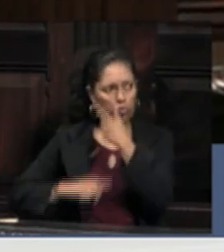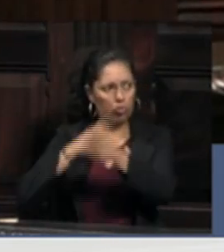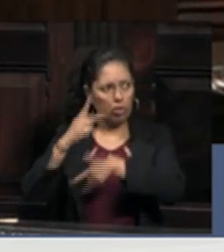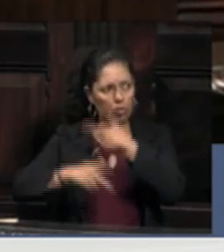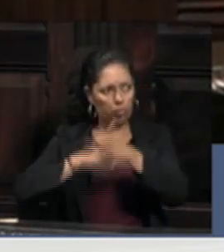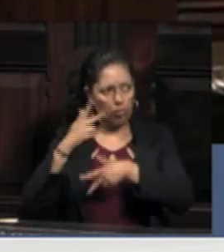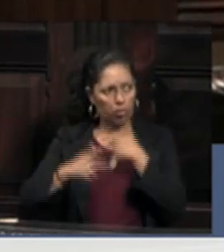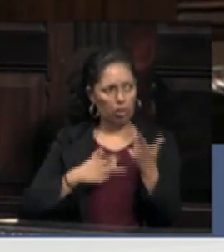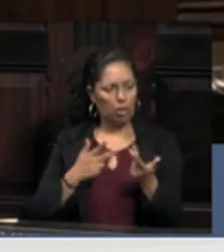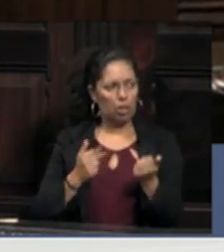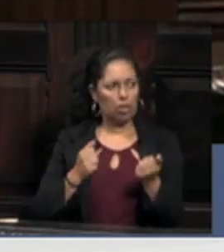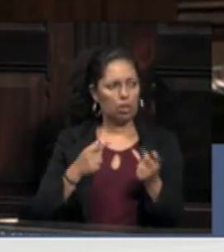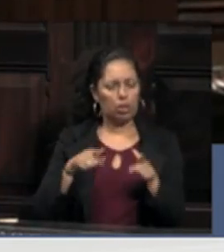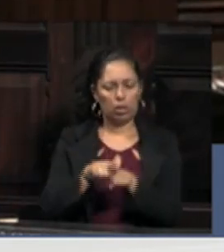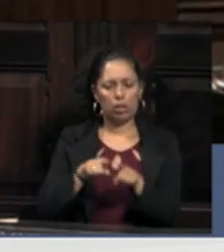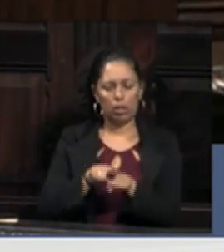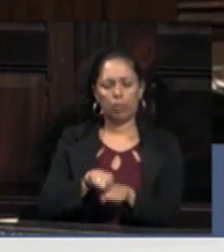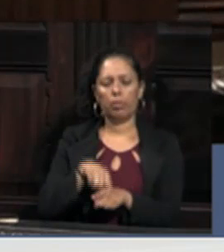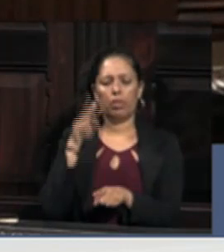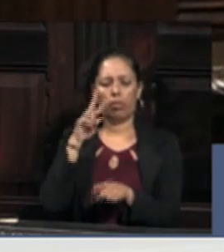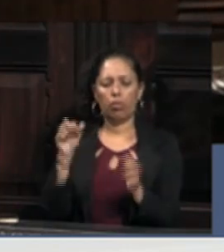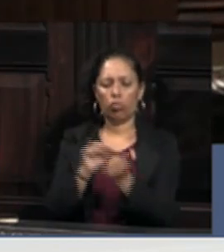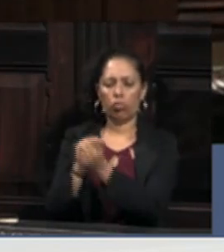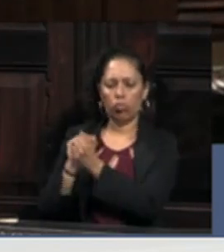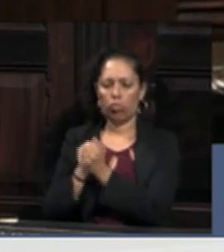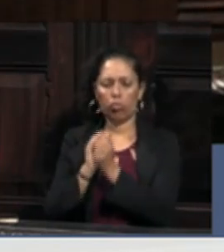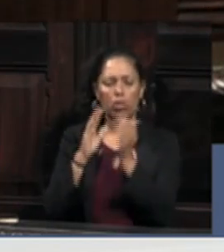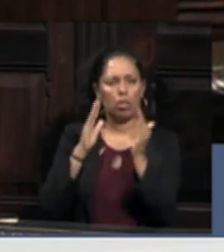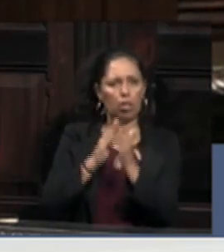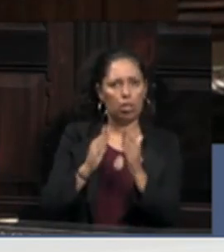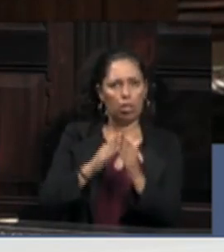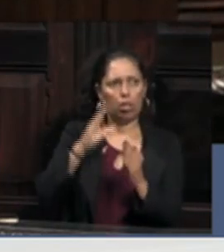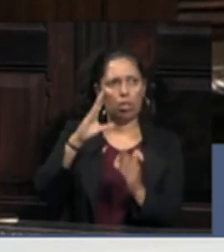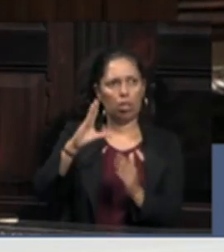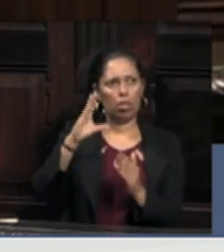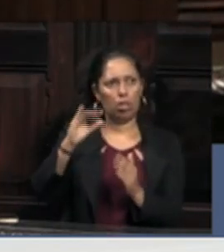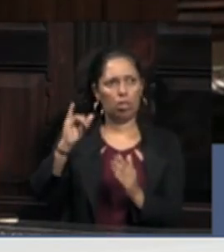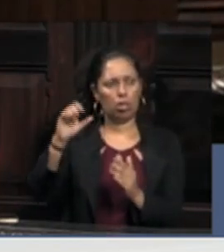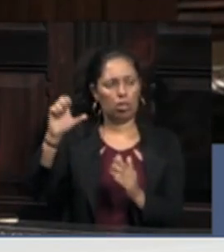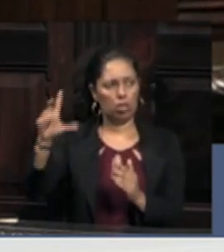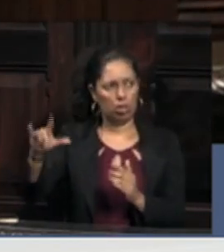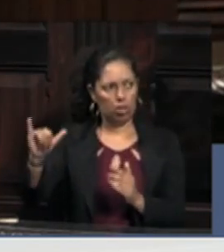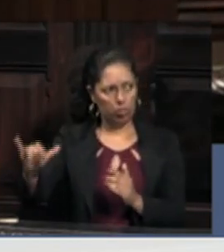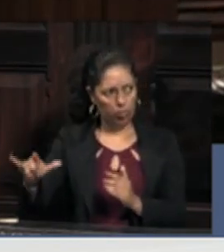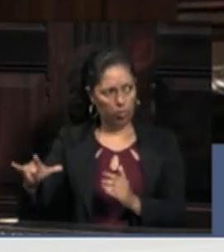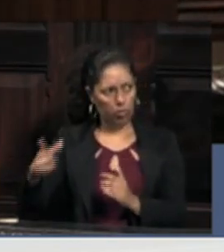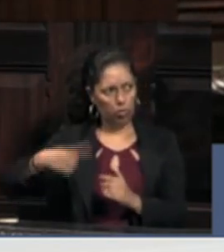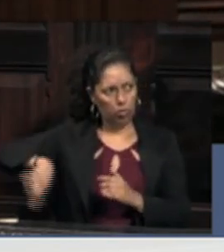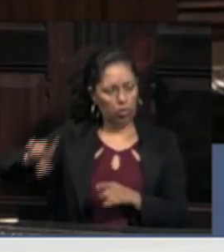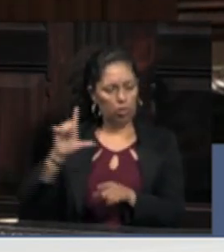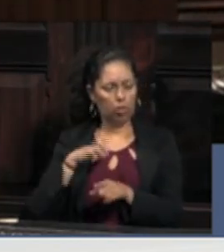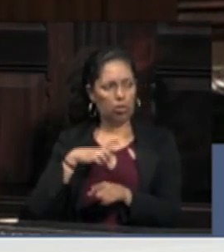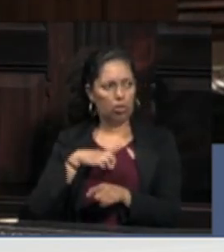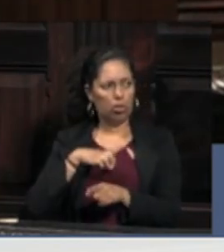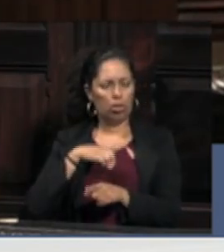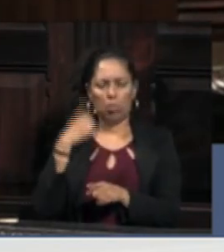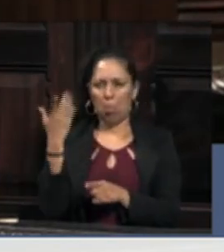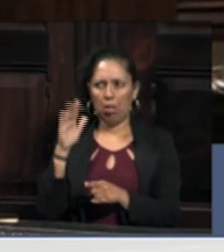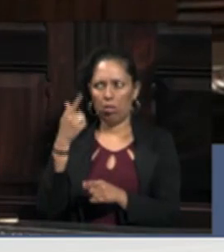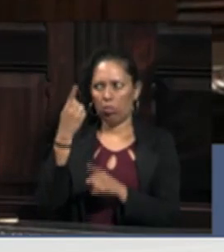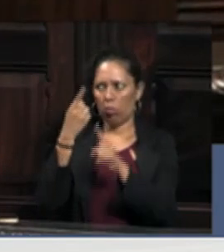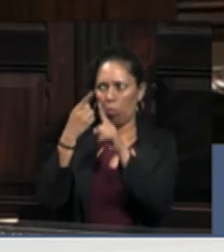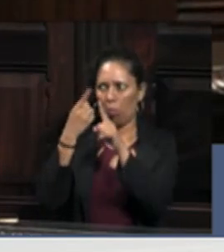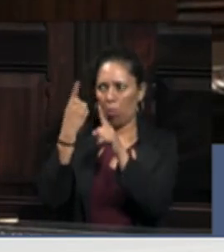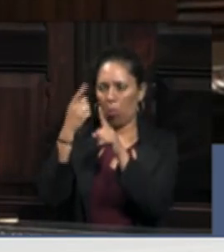na Casa Civil, que teria chegado à Casa Civil, está em condições de ser enviada para a Assembleia Legislativa. Nós temos ainda aproximadamente um mês